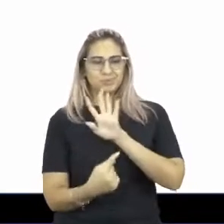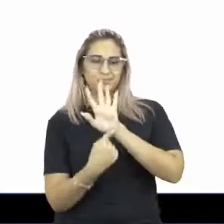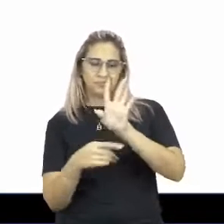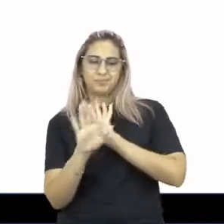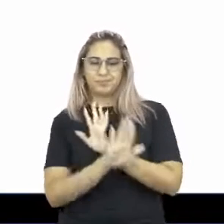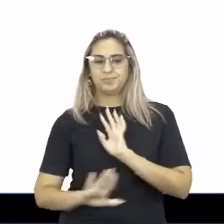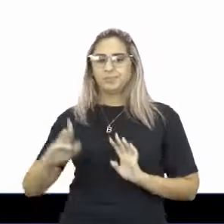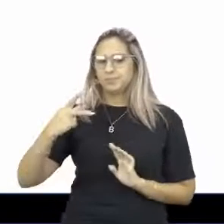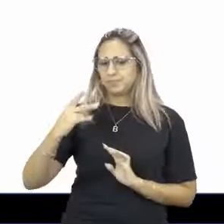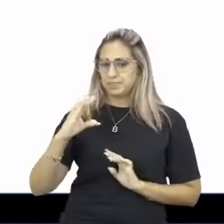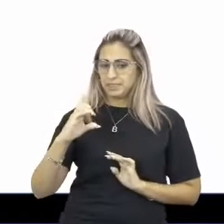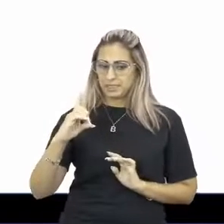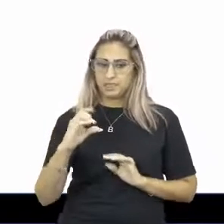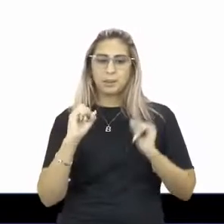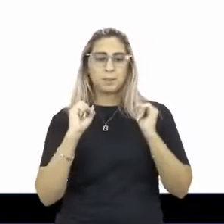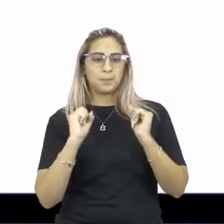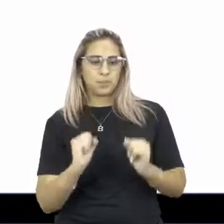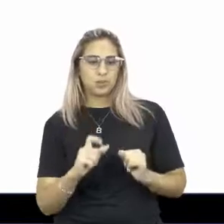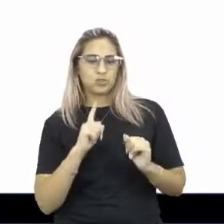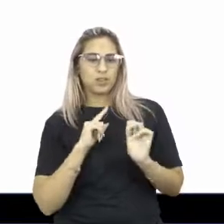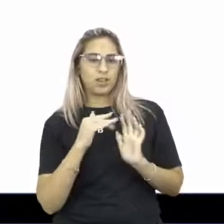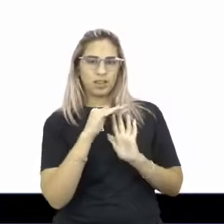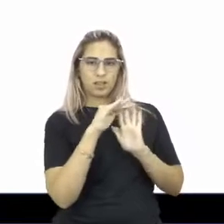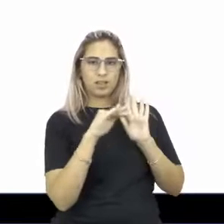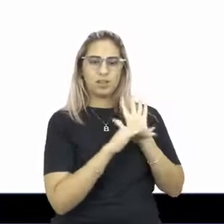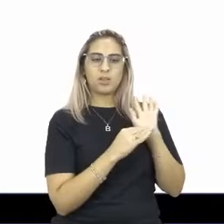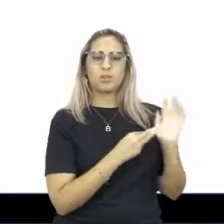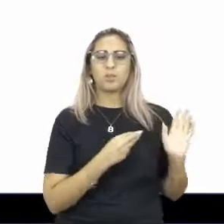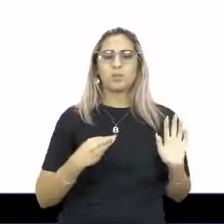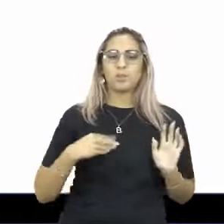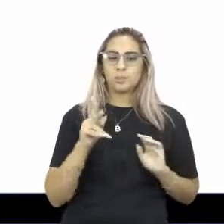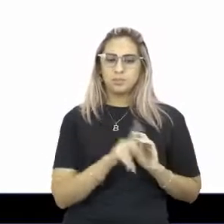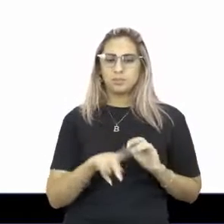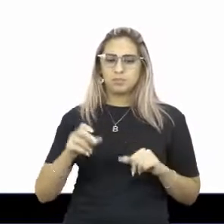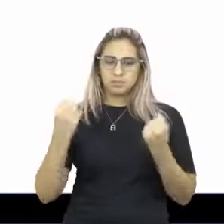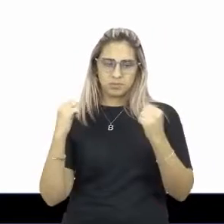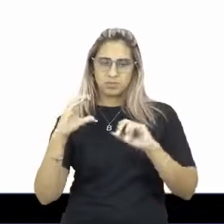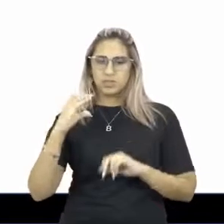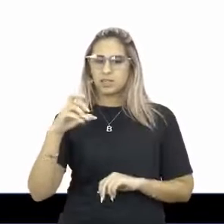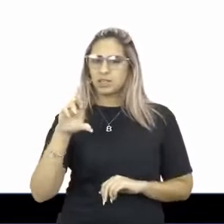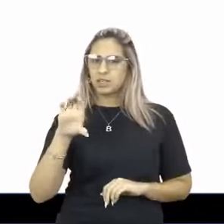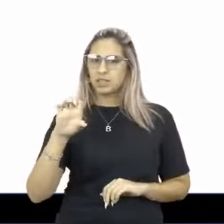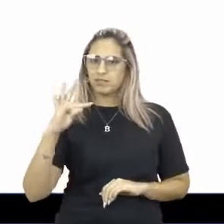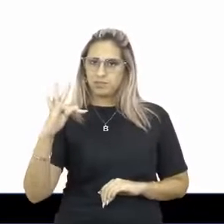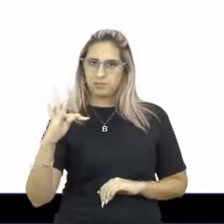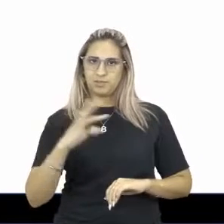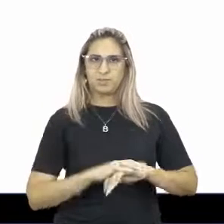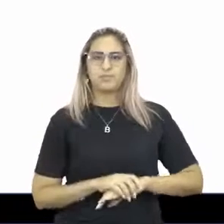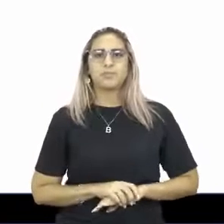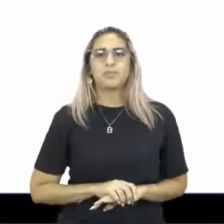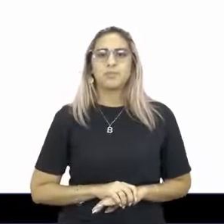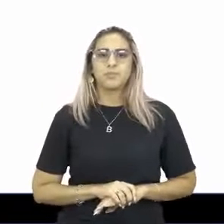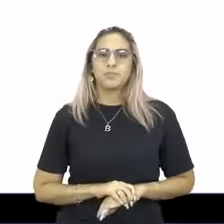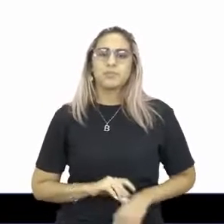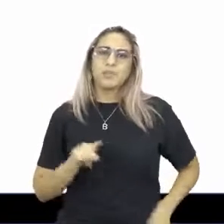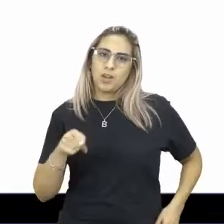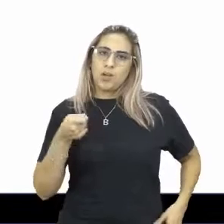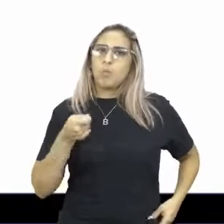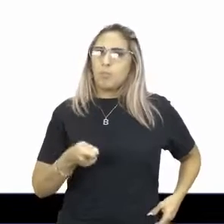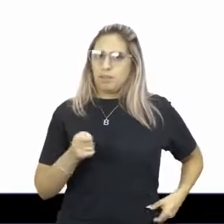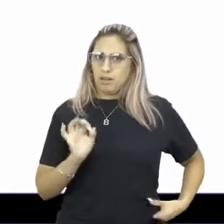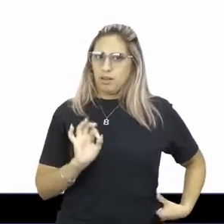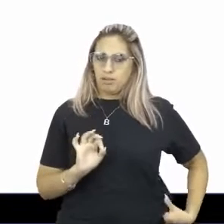candidato PCD precisa apresentar o laudo médico e o professor de educação física, o CREF. Bom, isso é